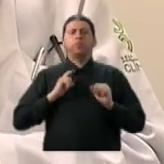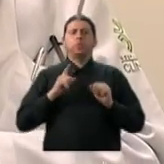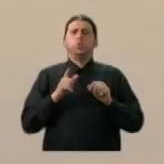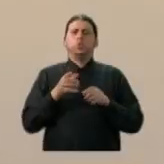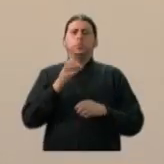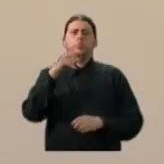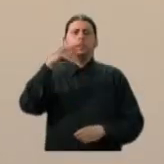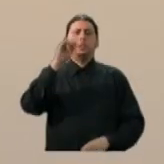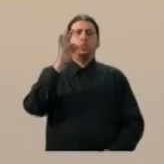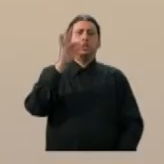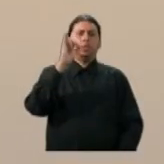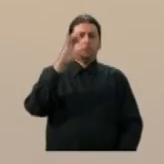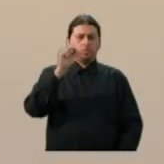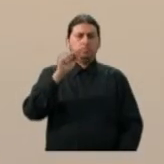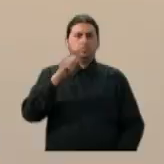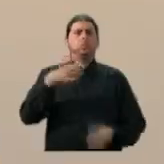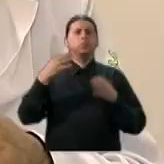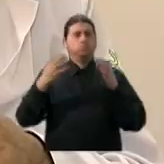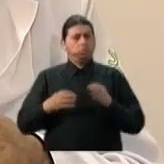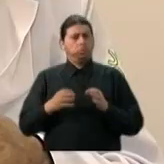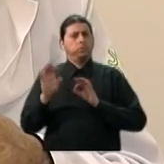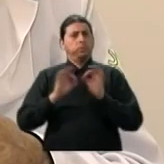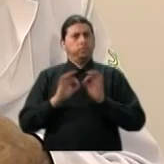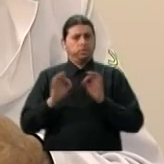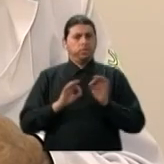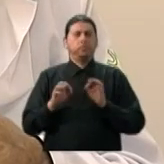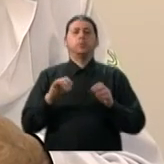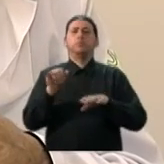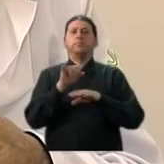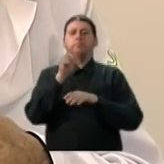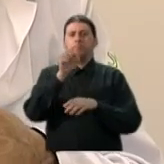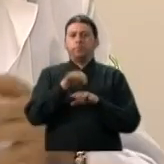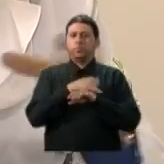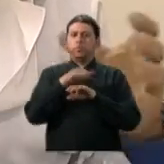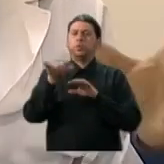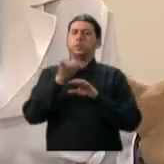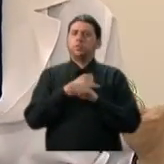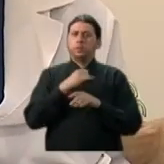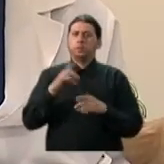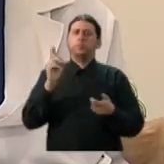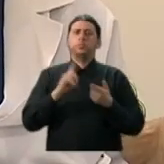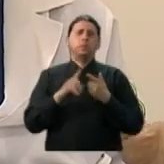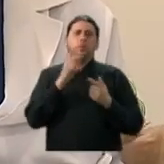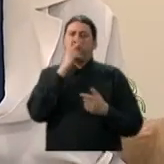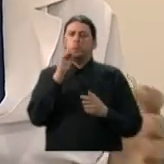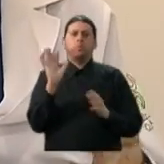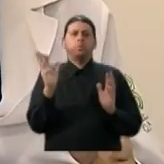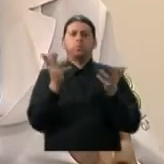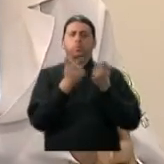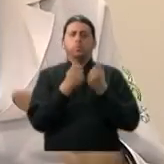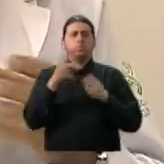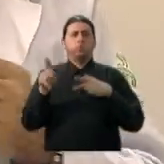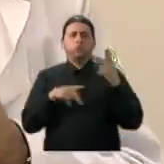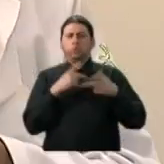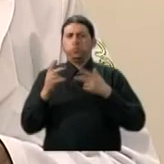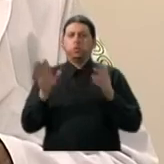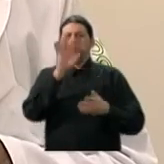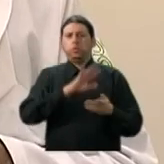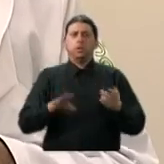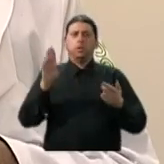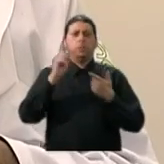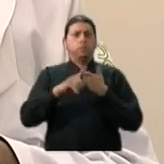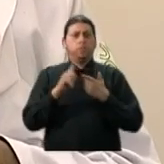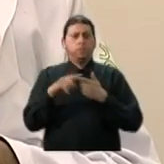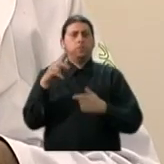vacina? Sim, todos esses eventos, eles têm a mesma proporção que na população em geral. Claro,